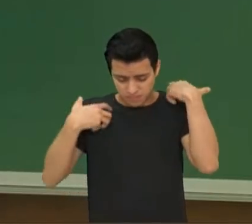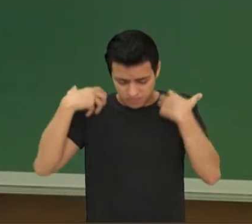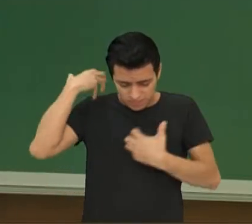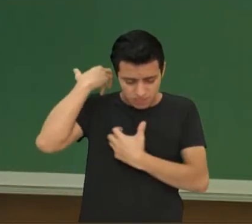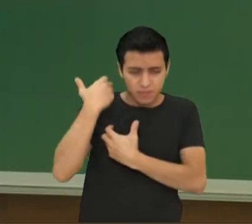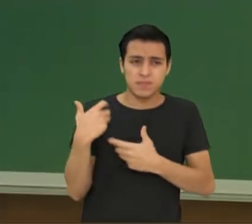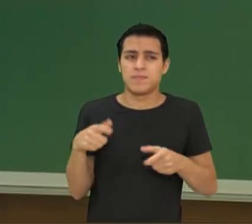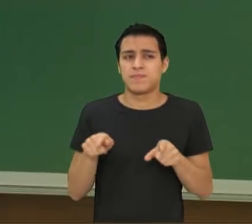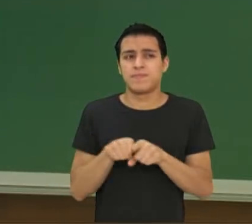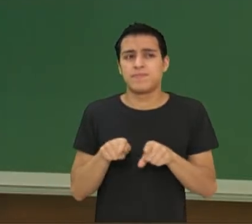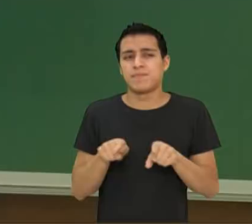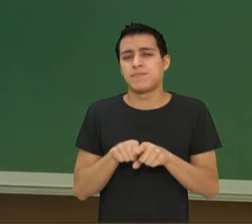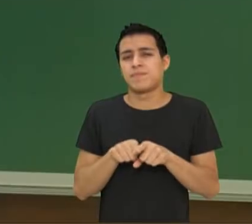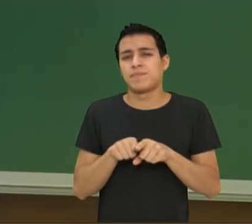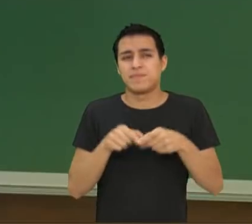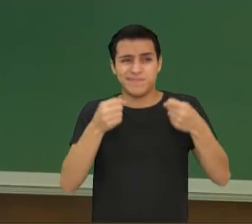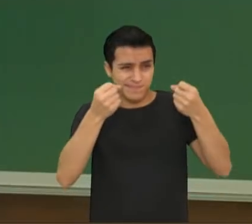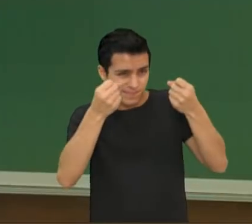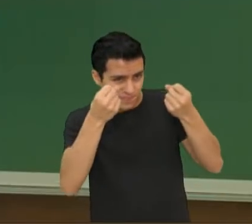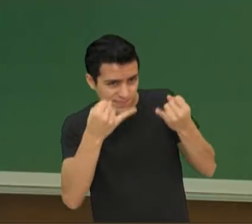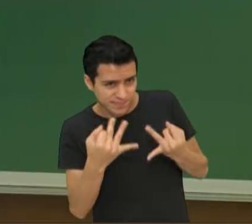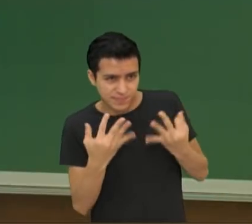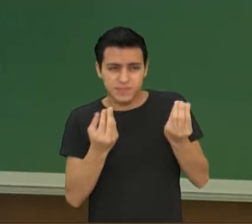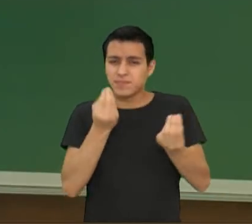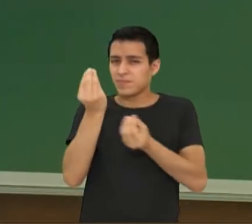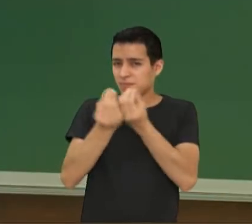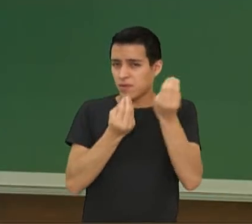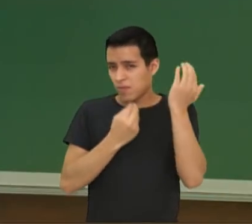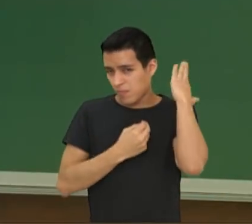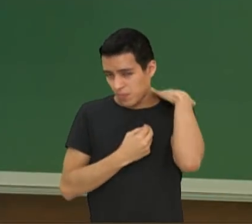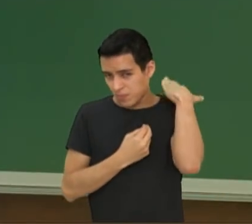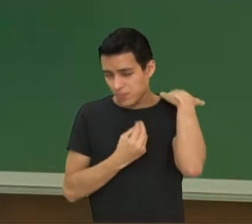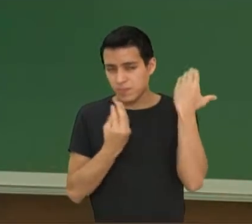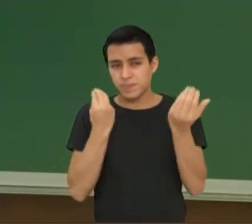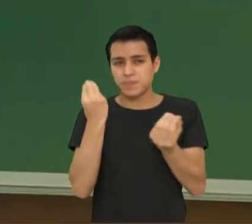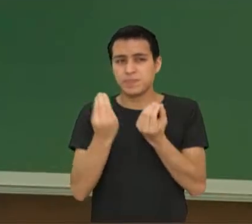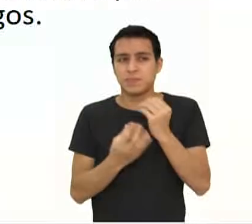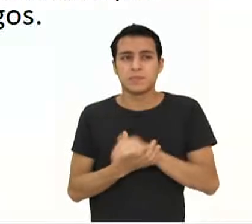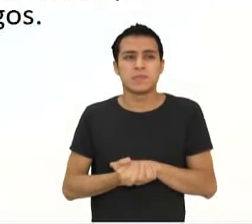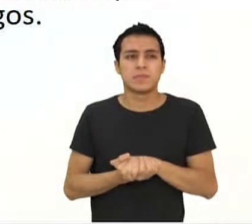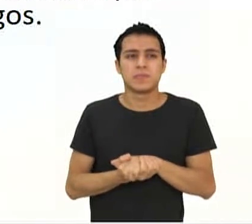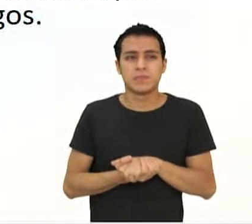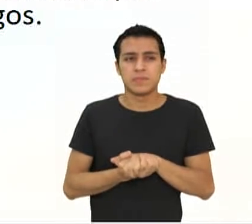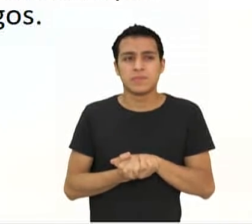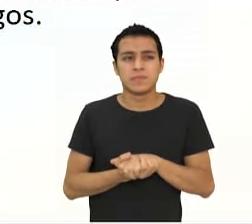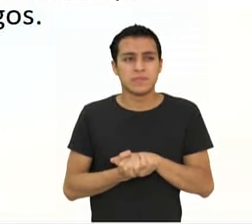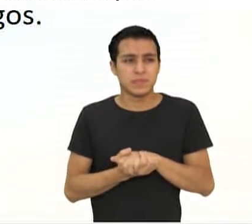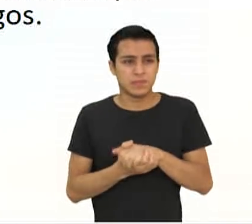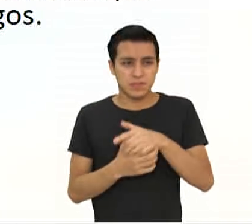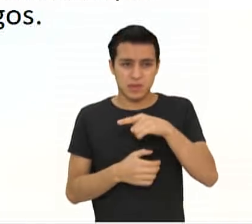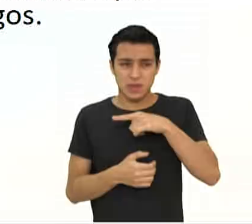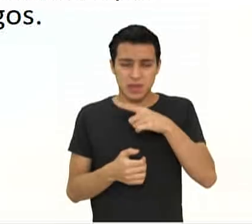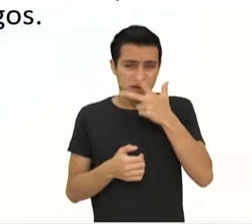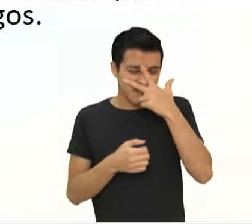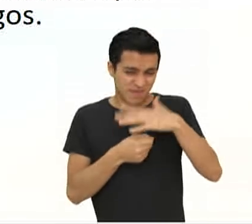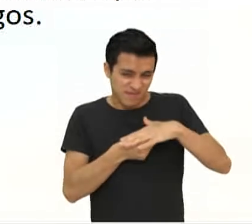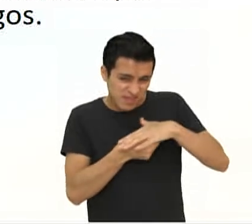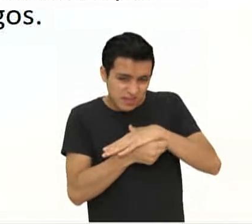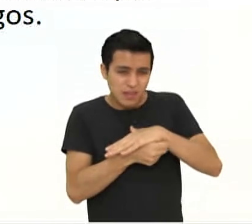outras partes do corpo. Vamos falar aqui do pulmão especificamente. Ela gera um acúmulo